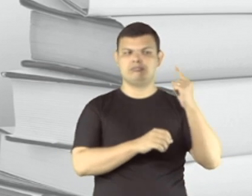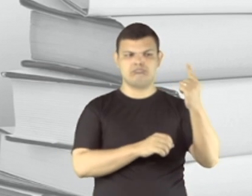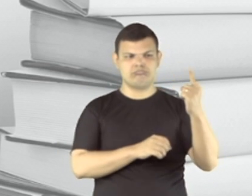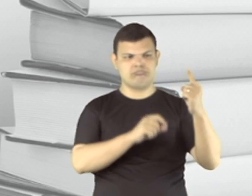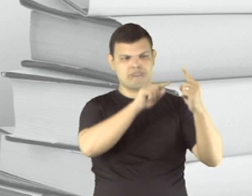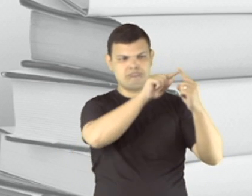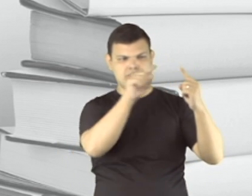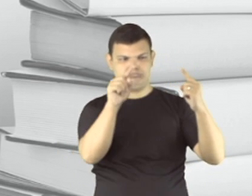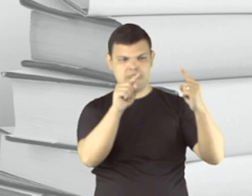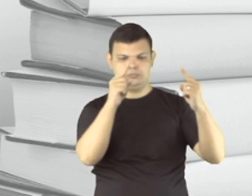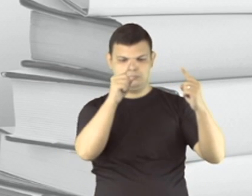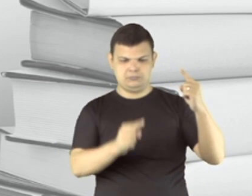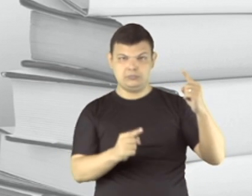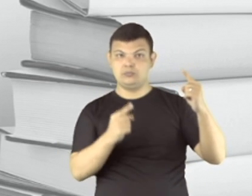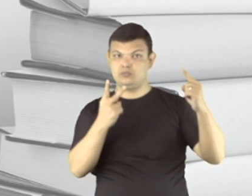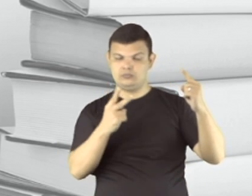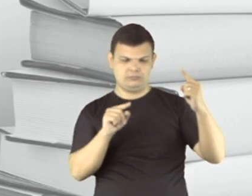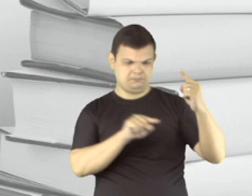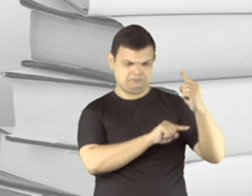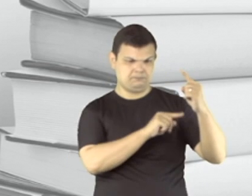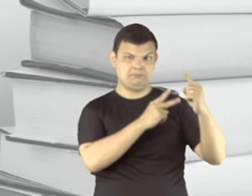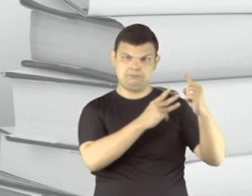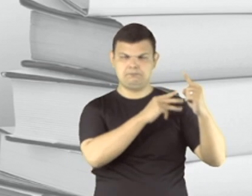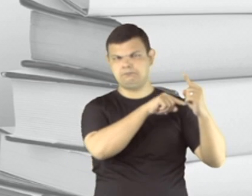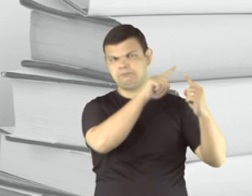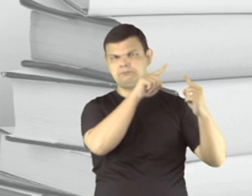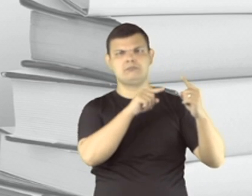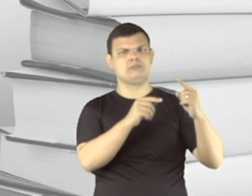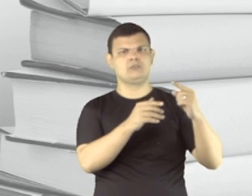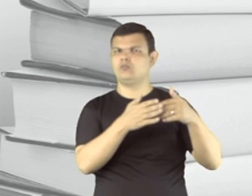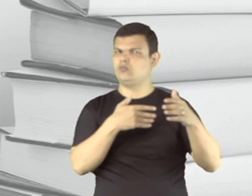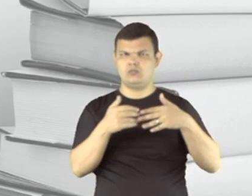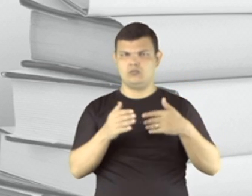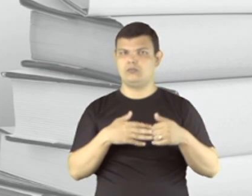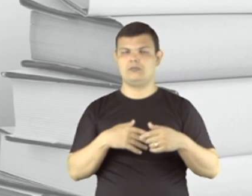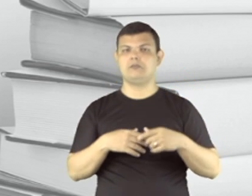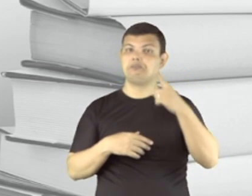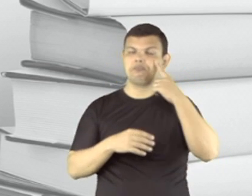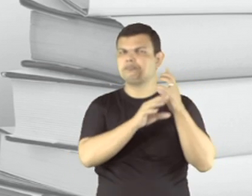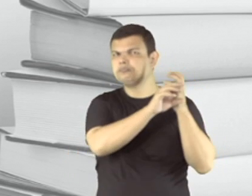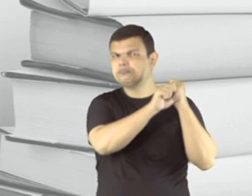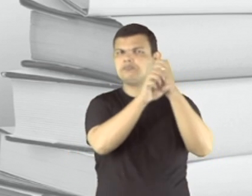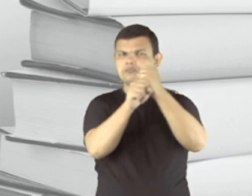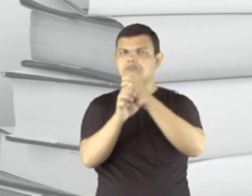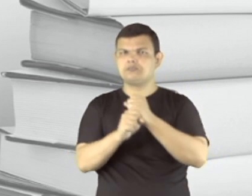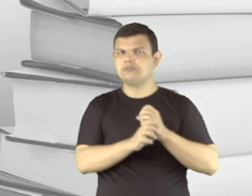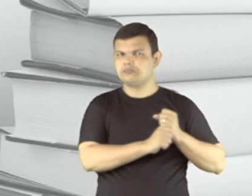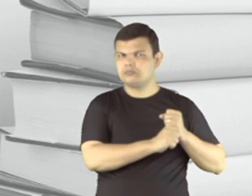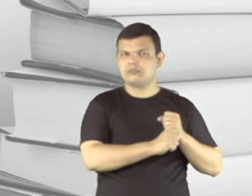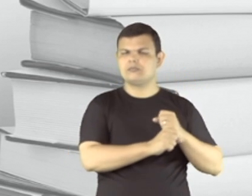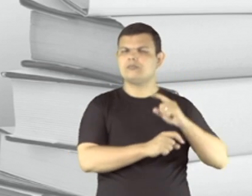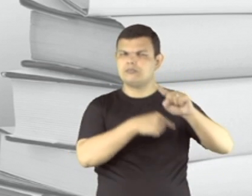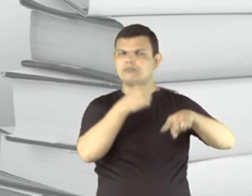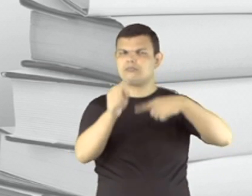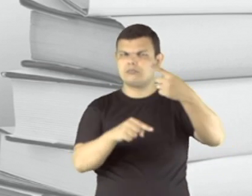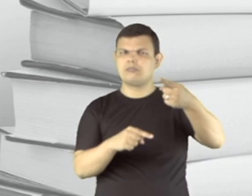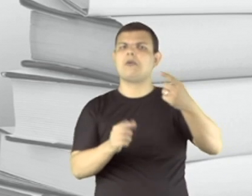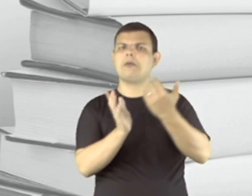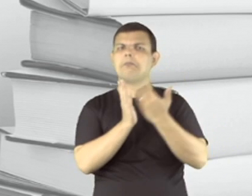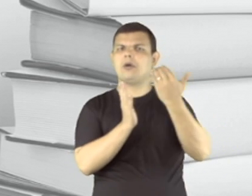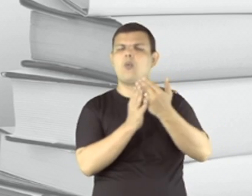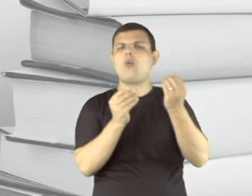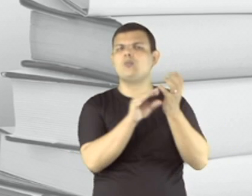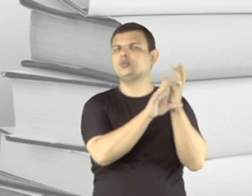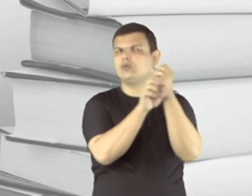das medidas de um lado de uma figura plana. Olha aqui, ó. Posso somar aqui para descobrir isso aqui. Nós vamos ver adiante nos slides como